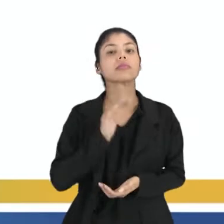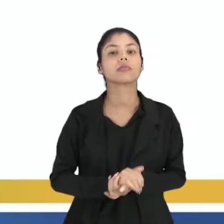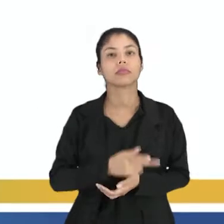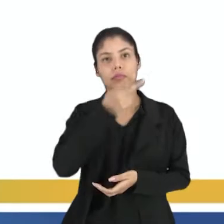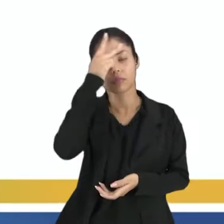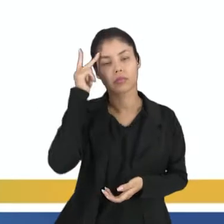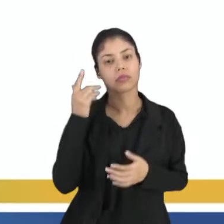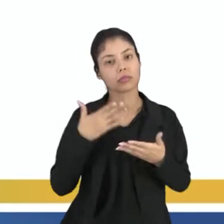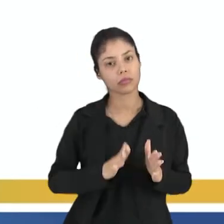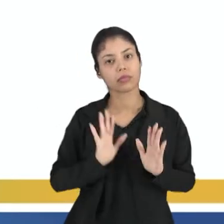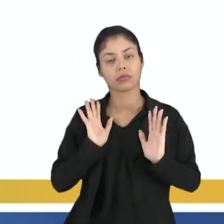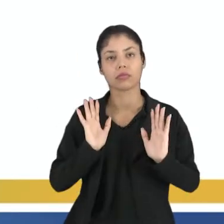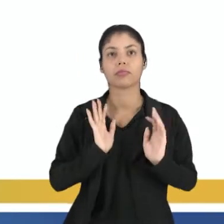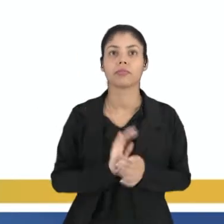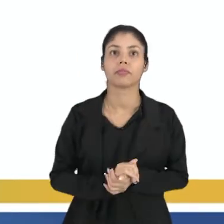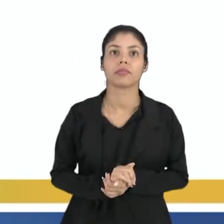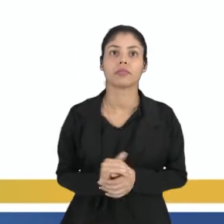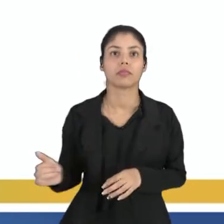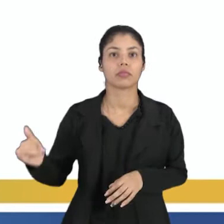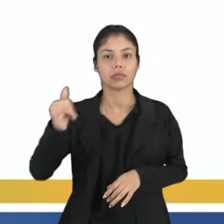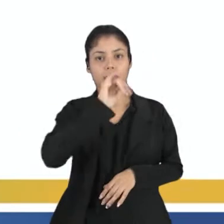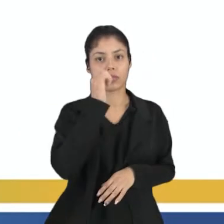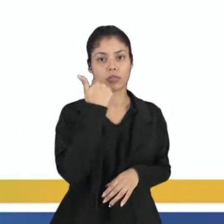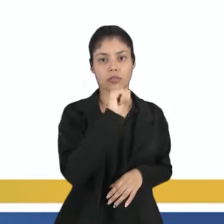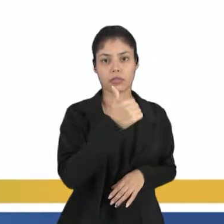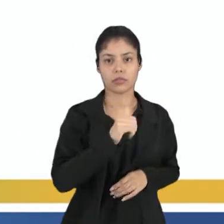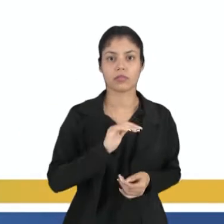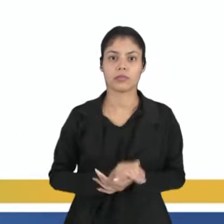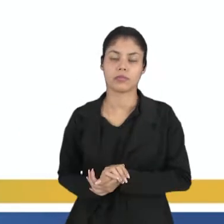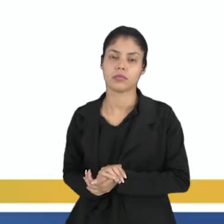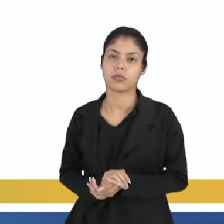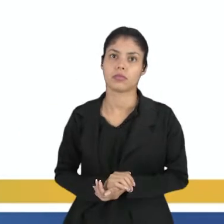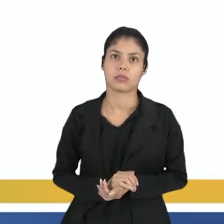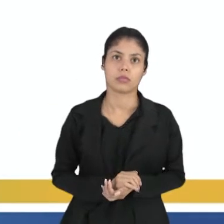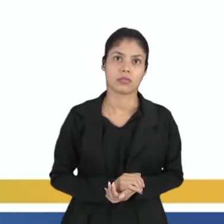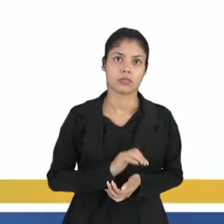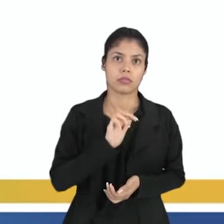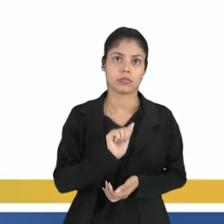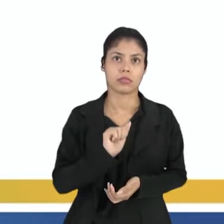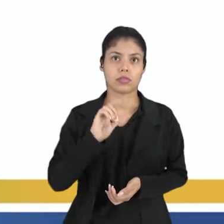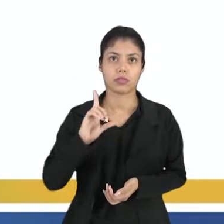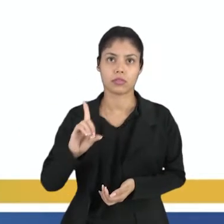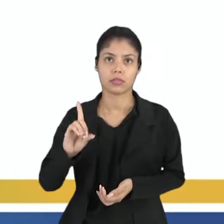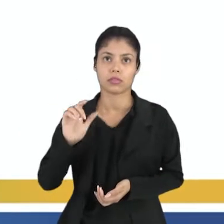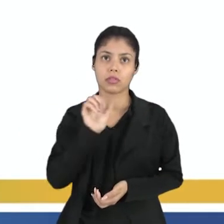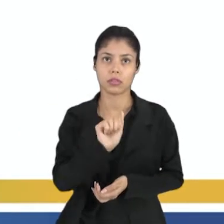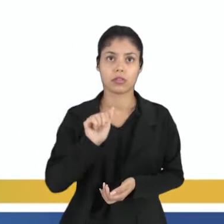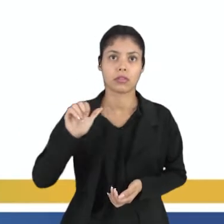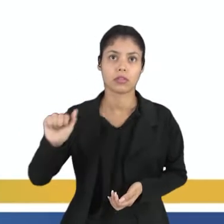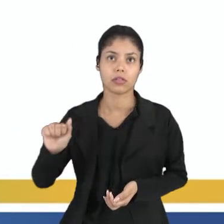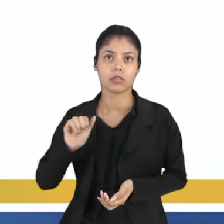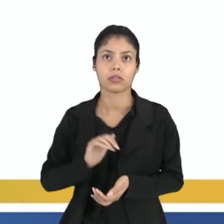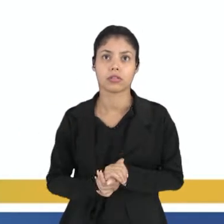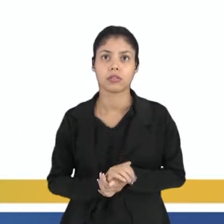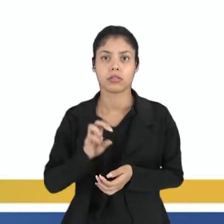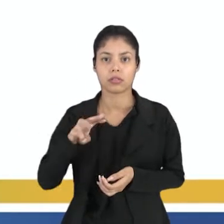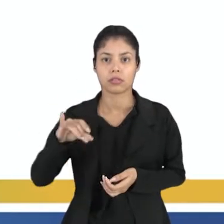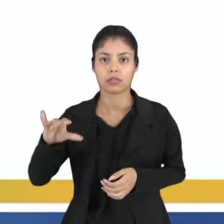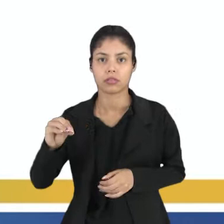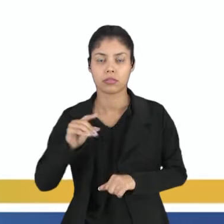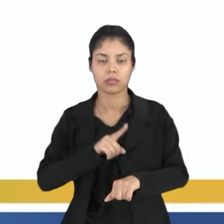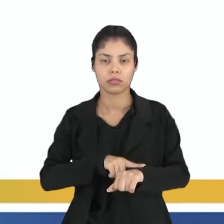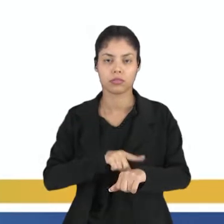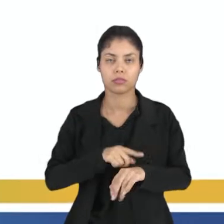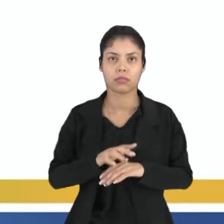pessoa chegou. No voo das 11 seria um adjunto adverbial de meio e